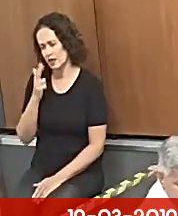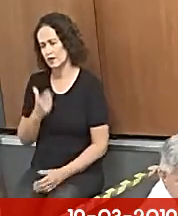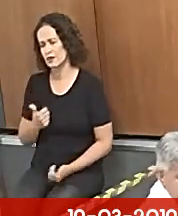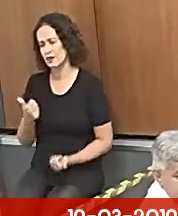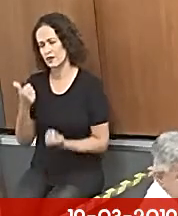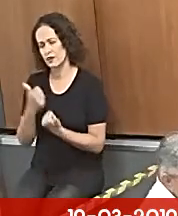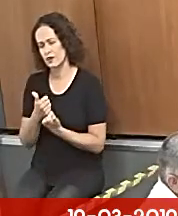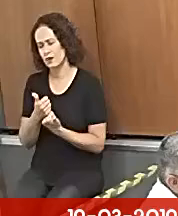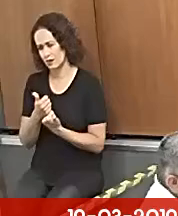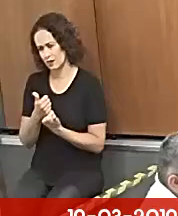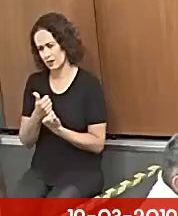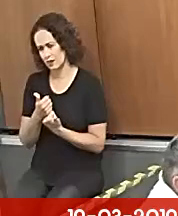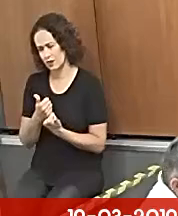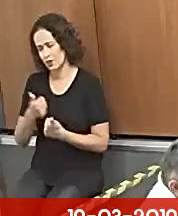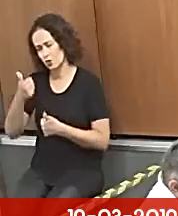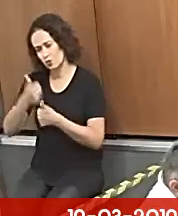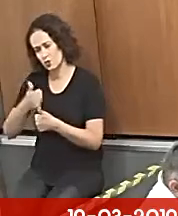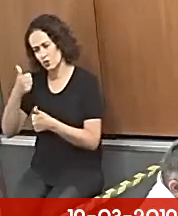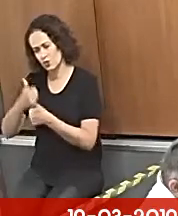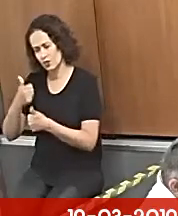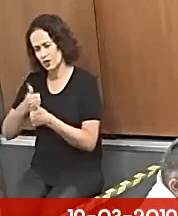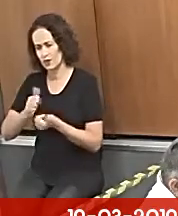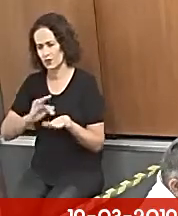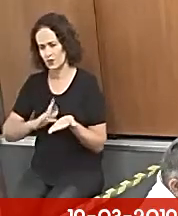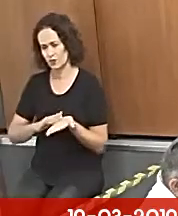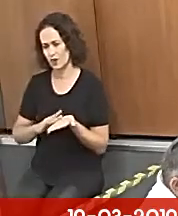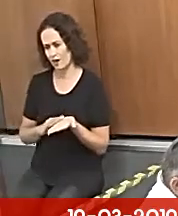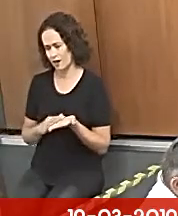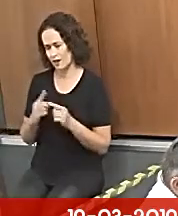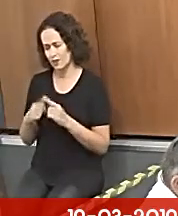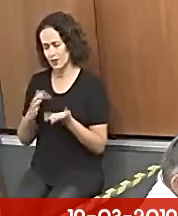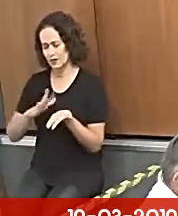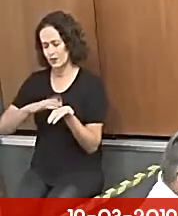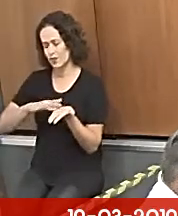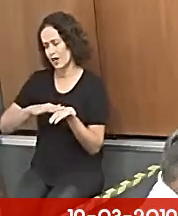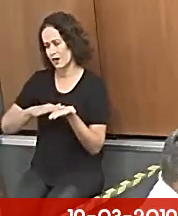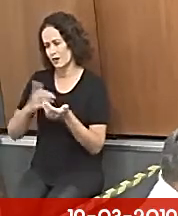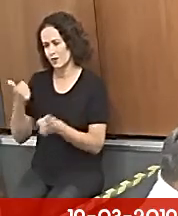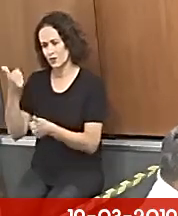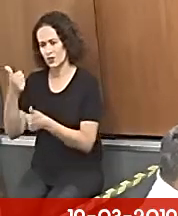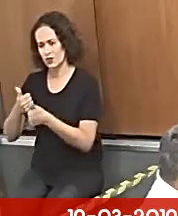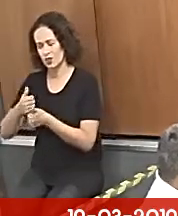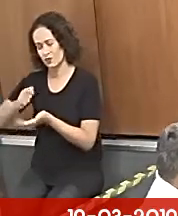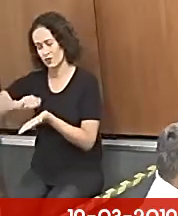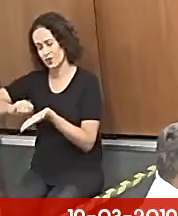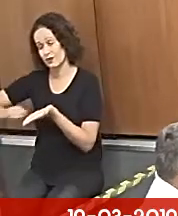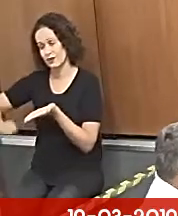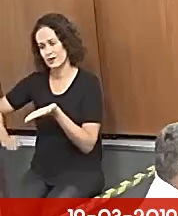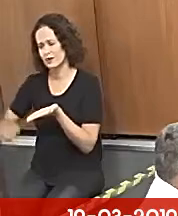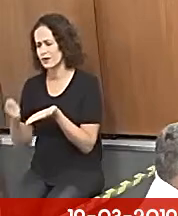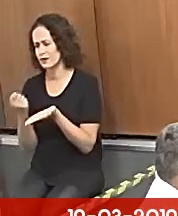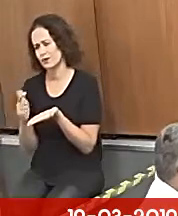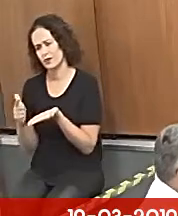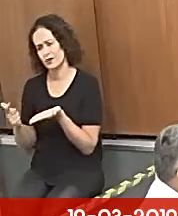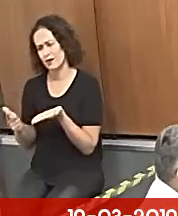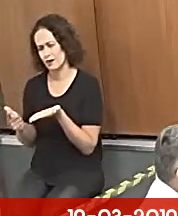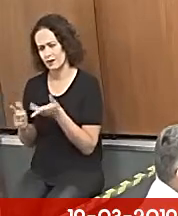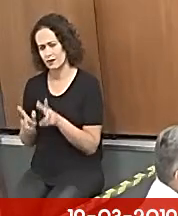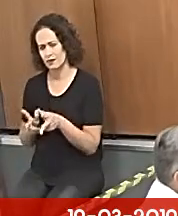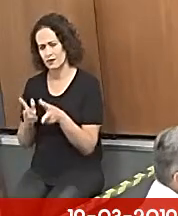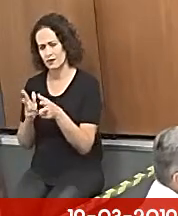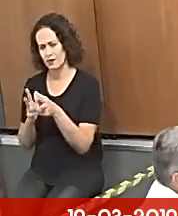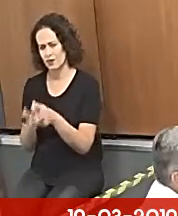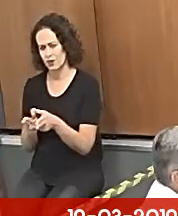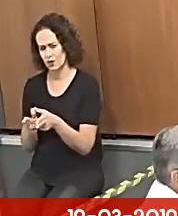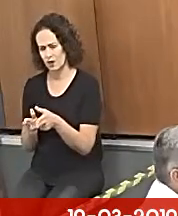intenção não é essa né o braille não existe uma substituição por uma escrita é como não existe substituição para a gente